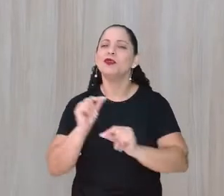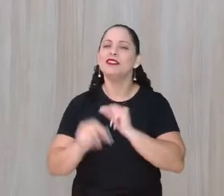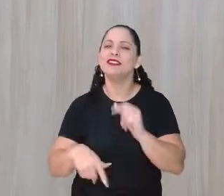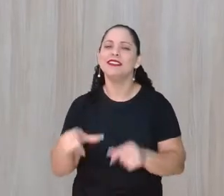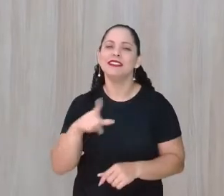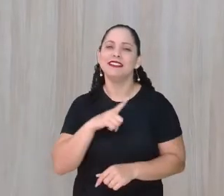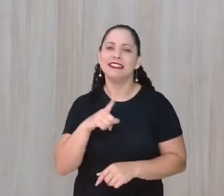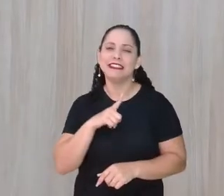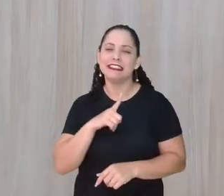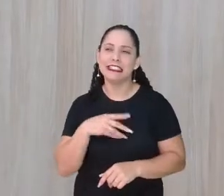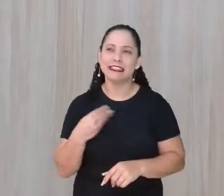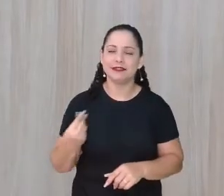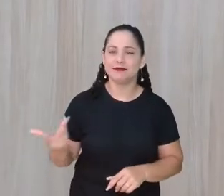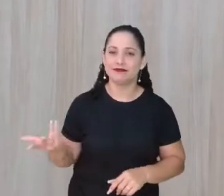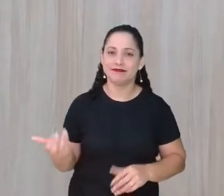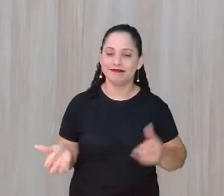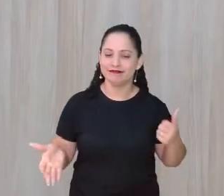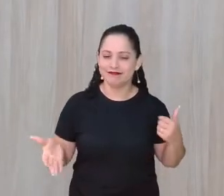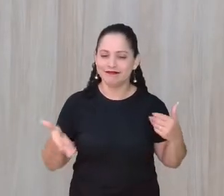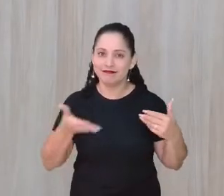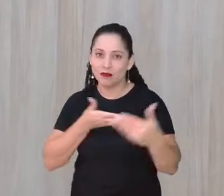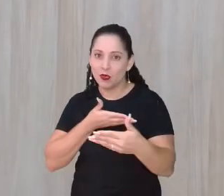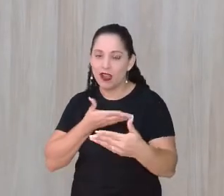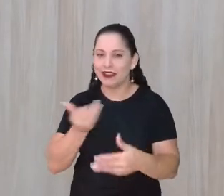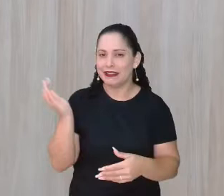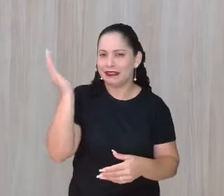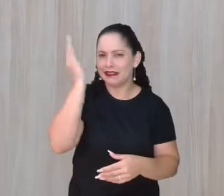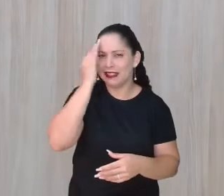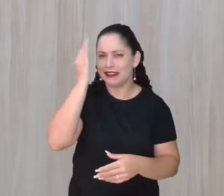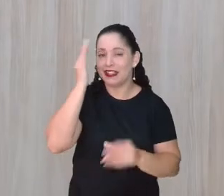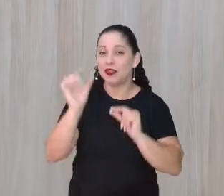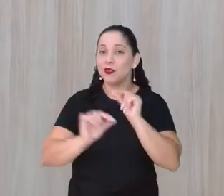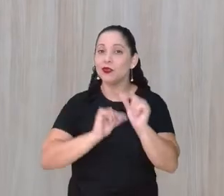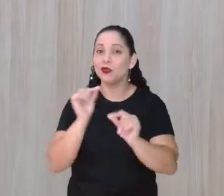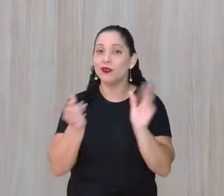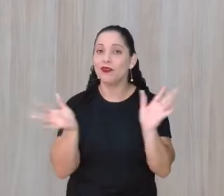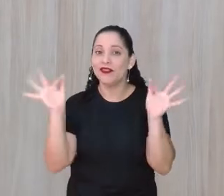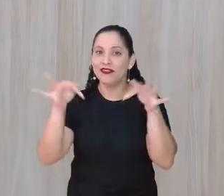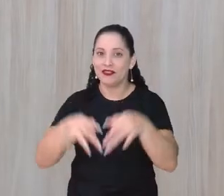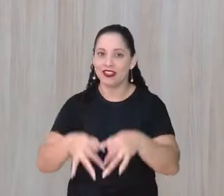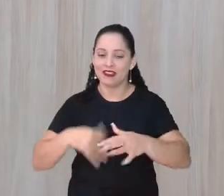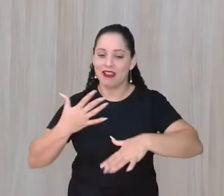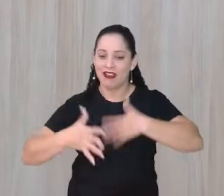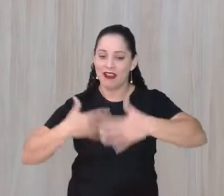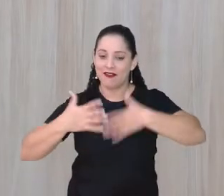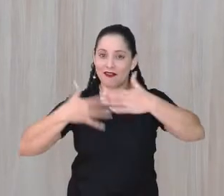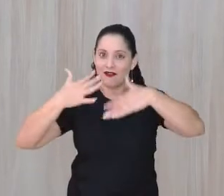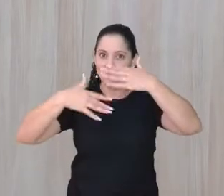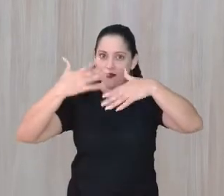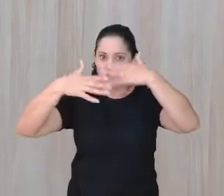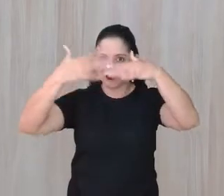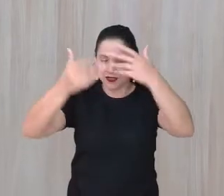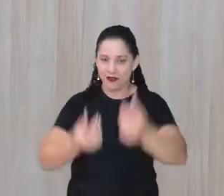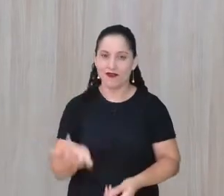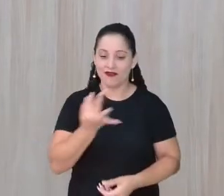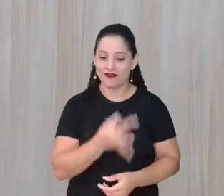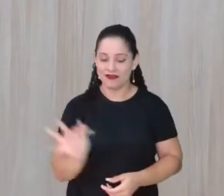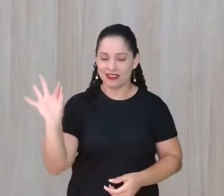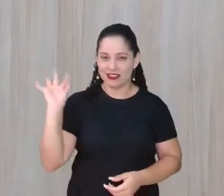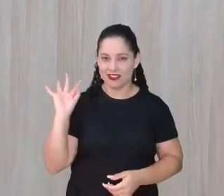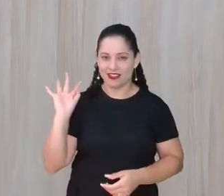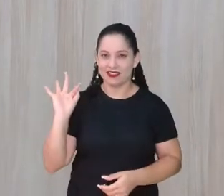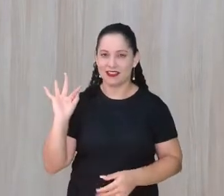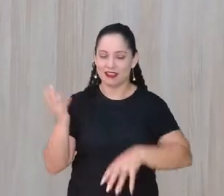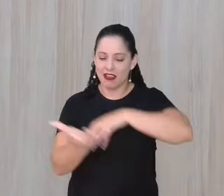dar continuidade, né? Para entender o finzinho ali da Revolução Francesa, que a gente vem